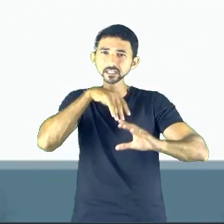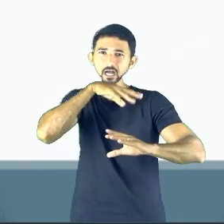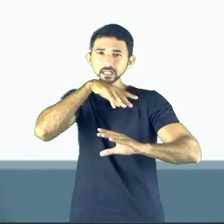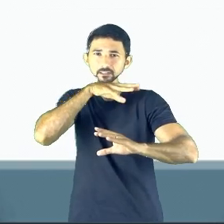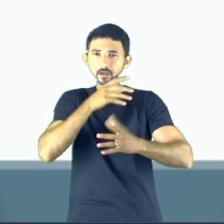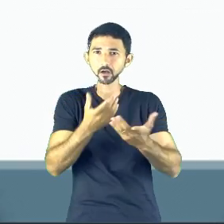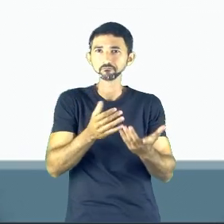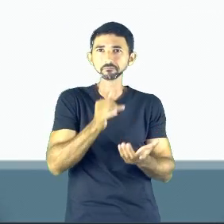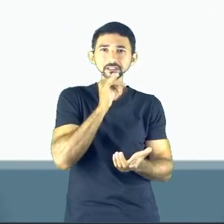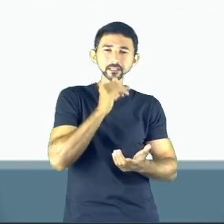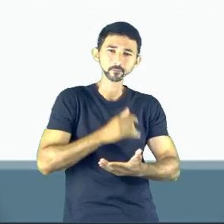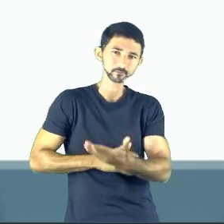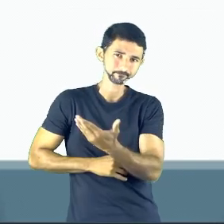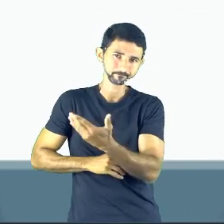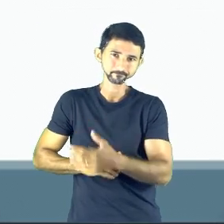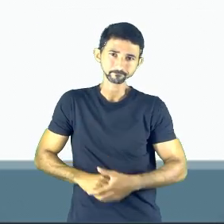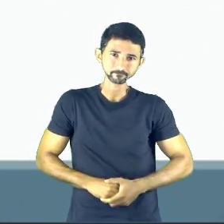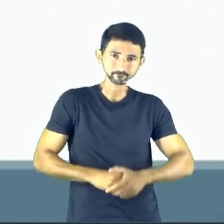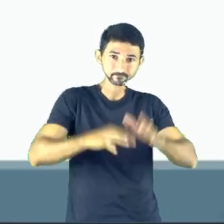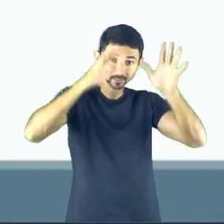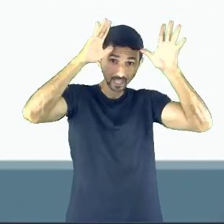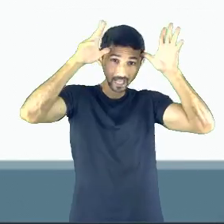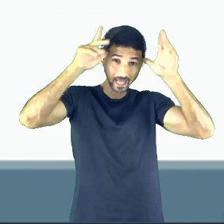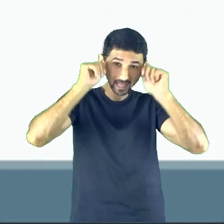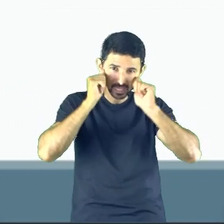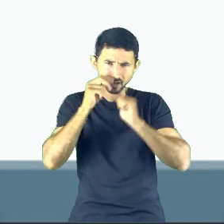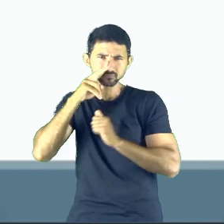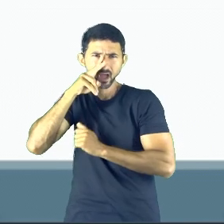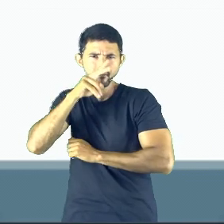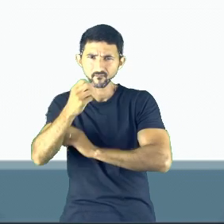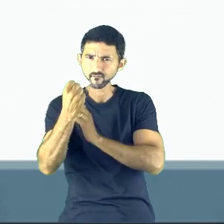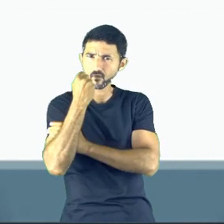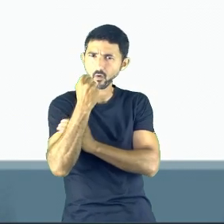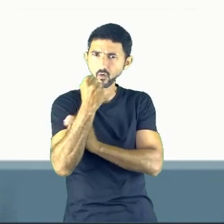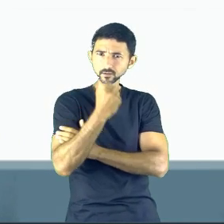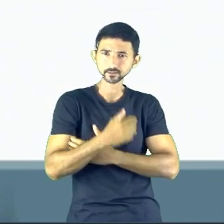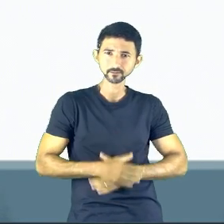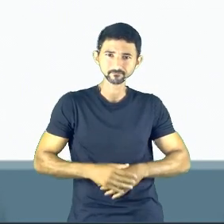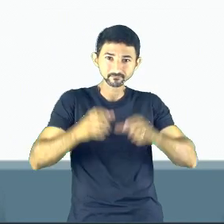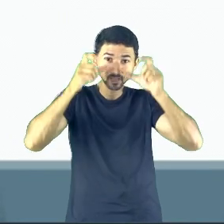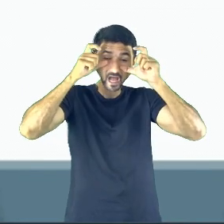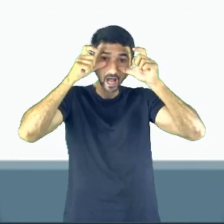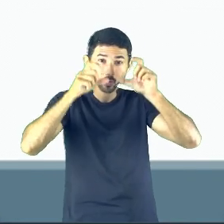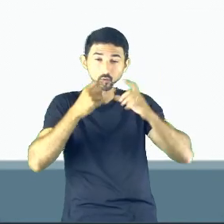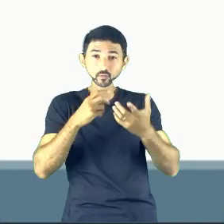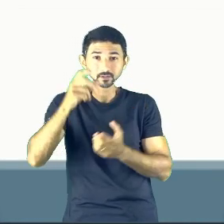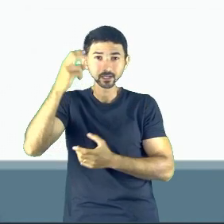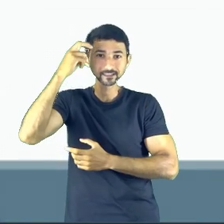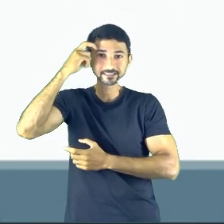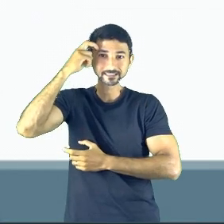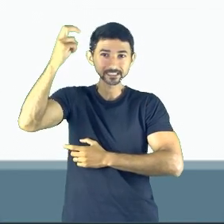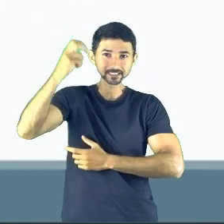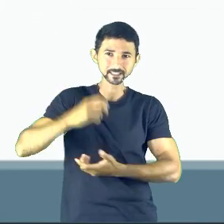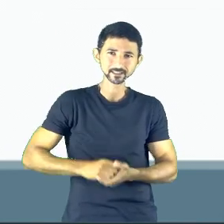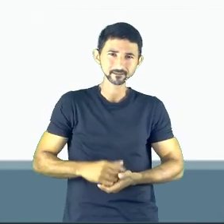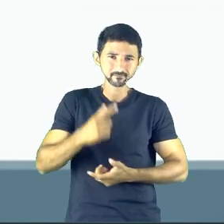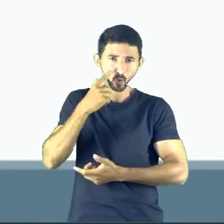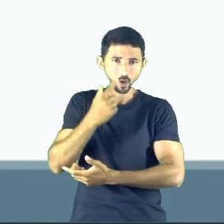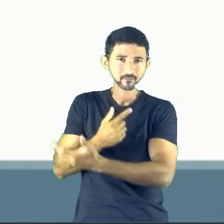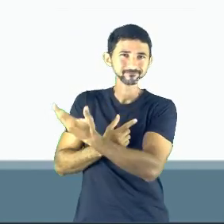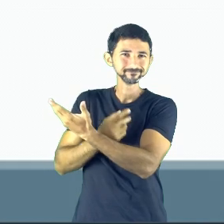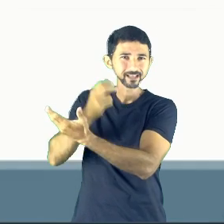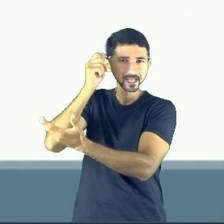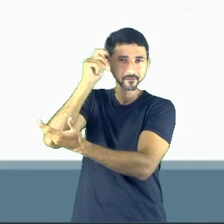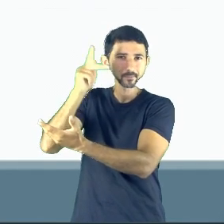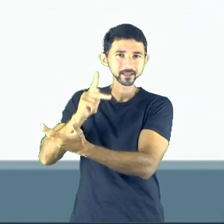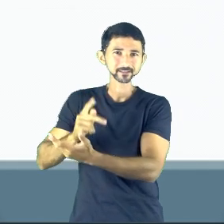às características que os animais representam. Por exemplo, o leão, a força, a coruja, a sabedoria,